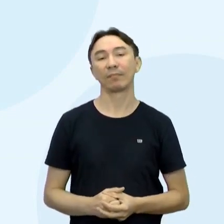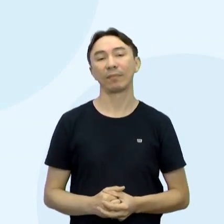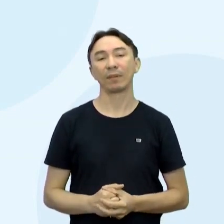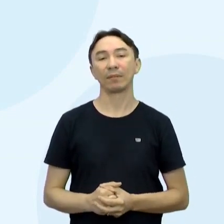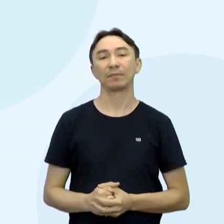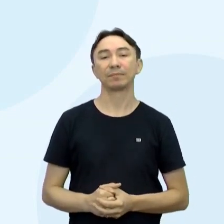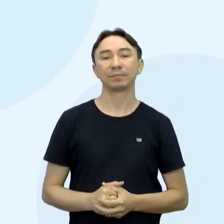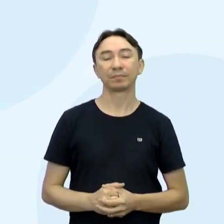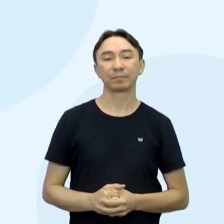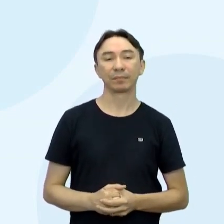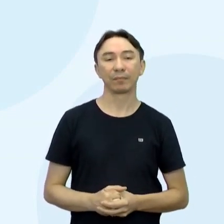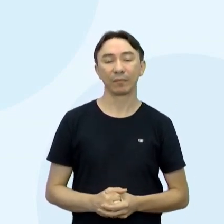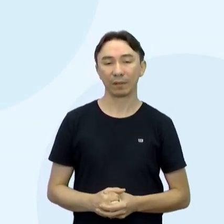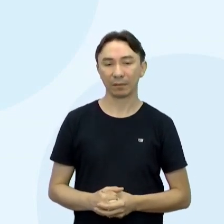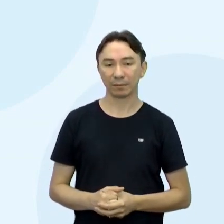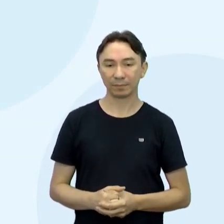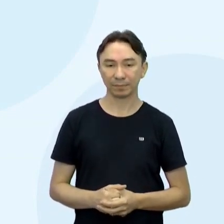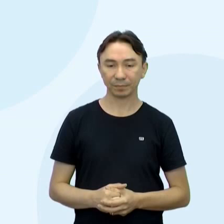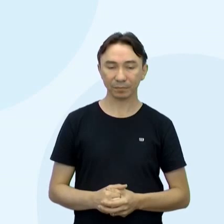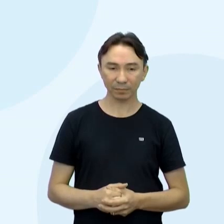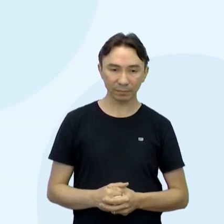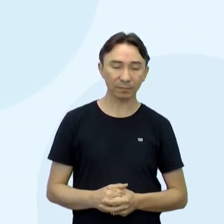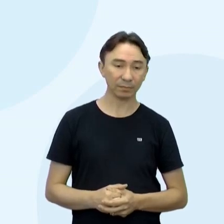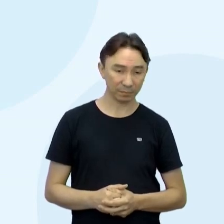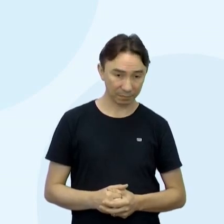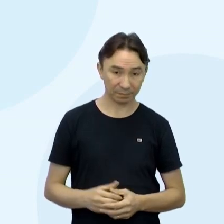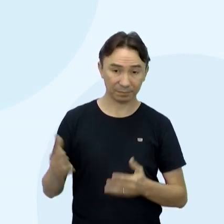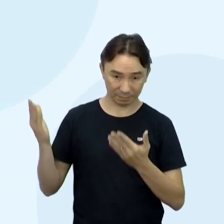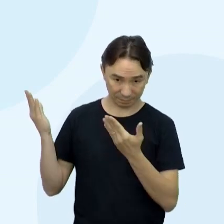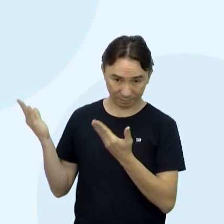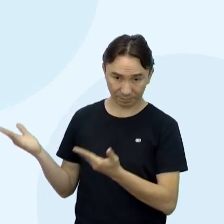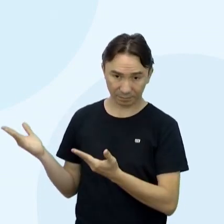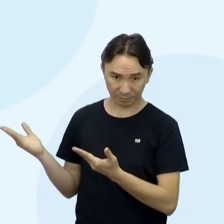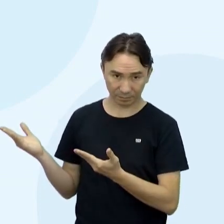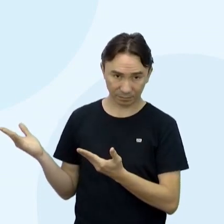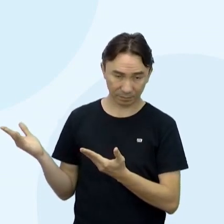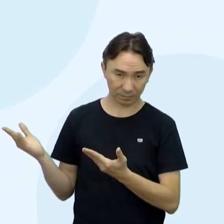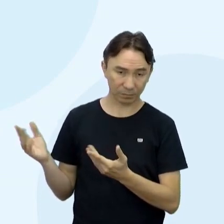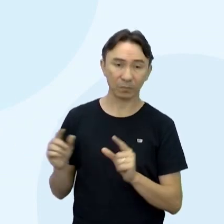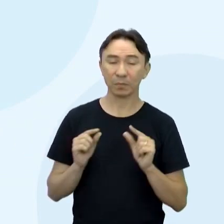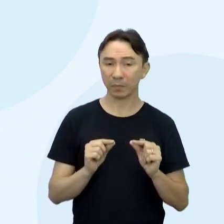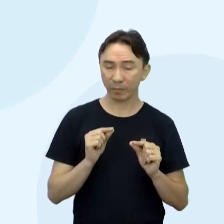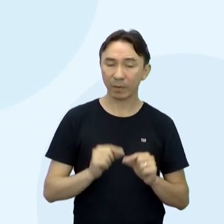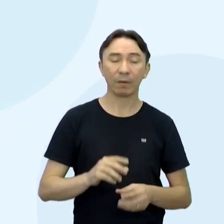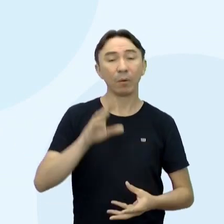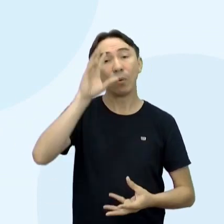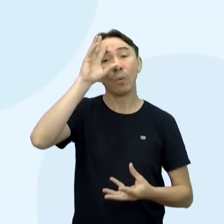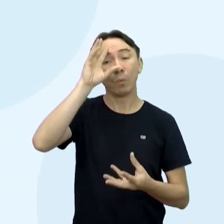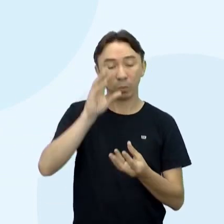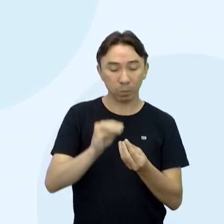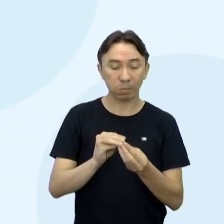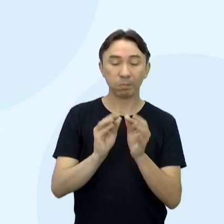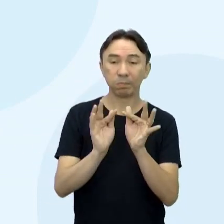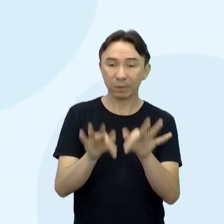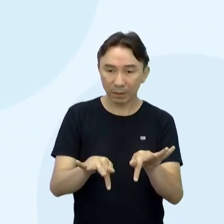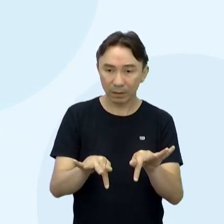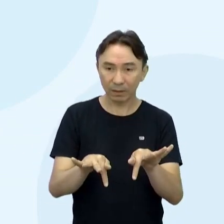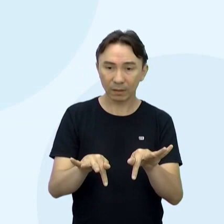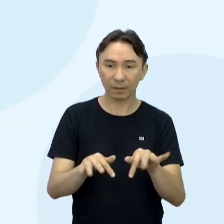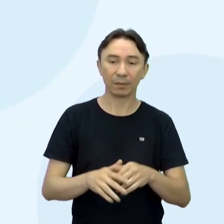Então, o próximo slide, ele nos traz a sistematização, né, que dentro